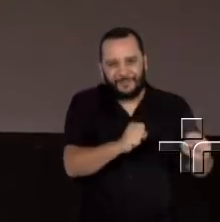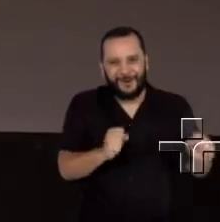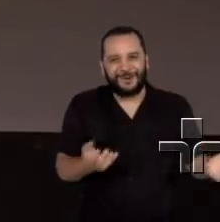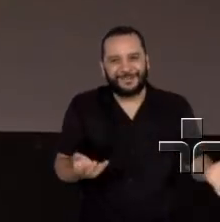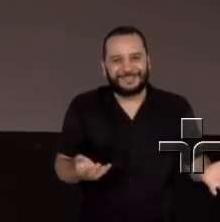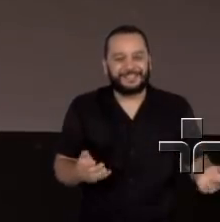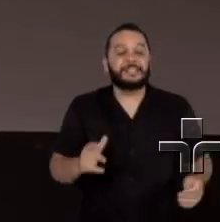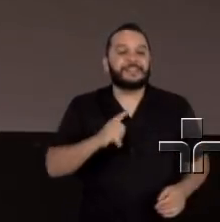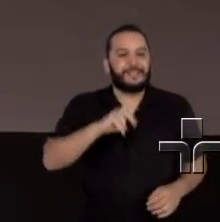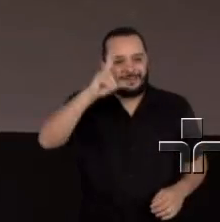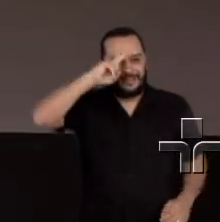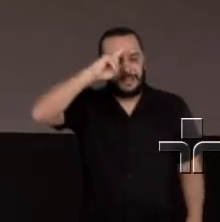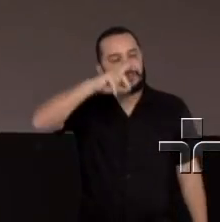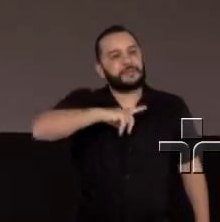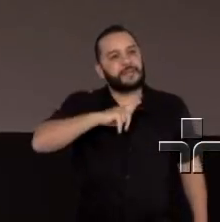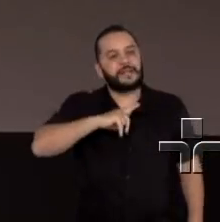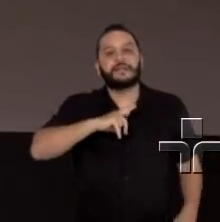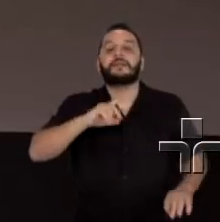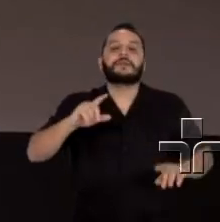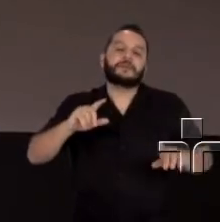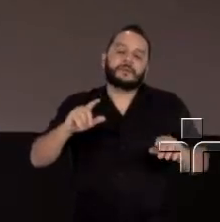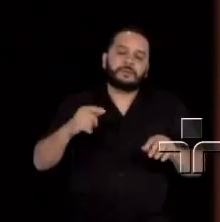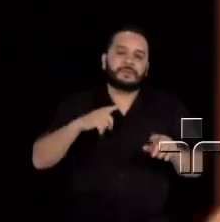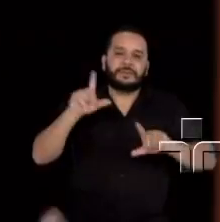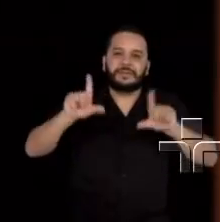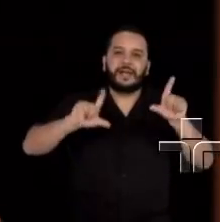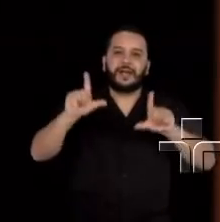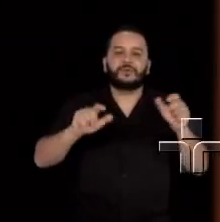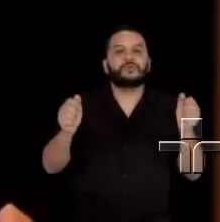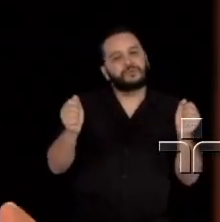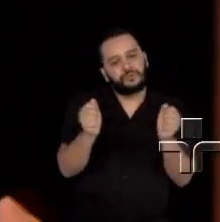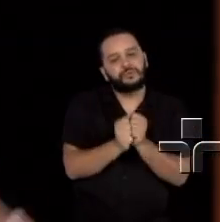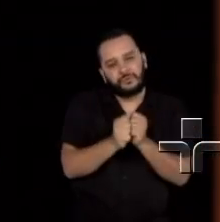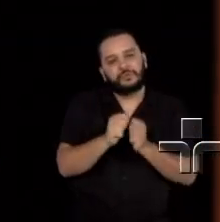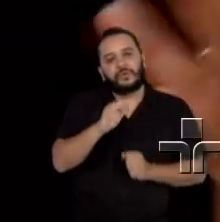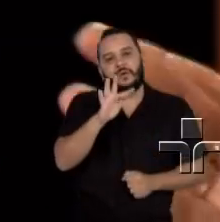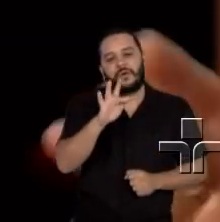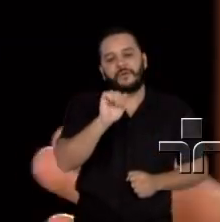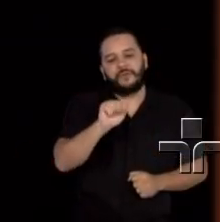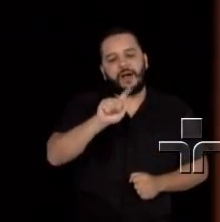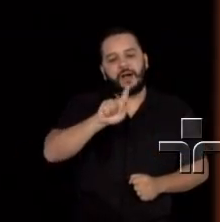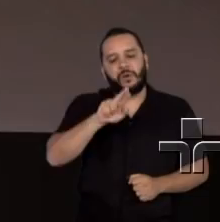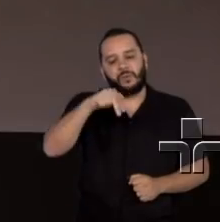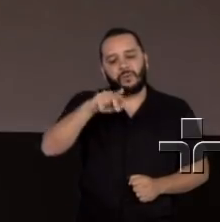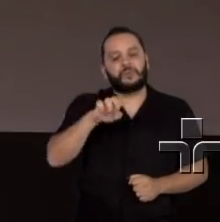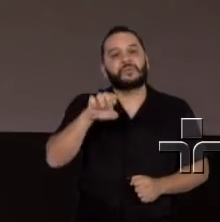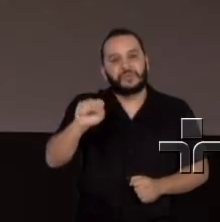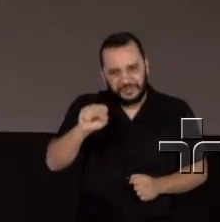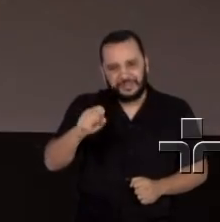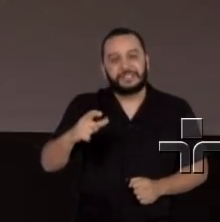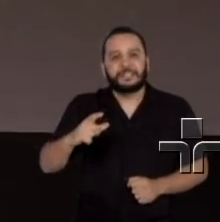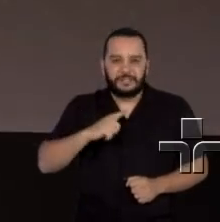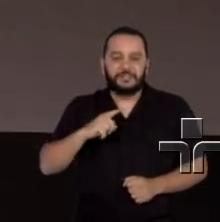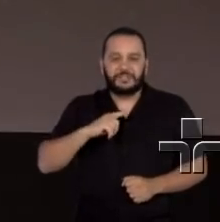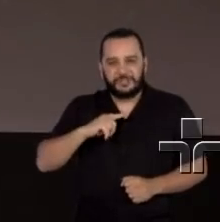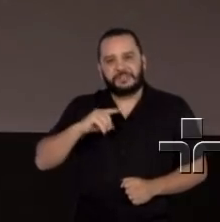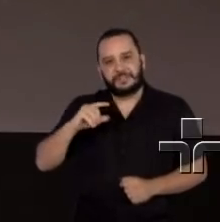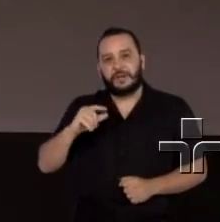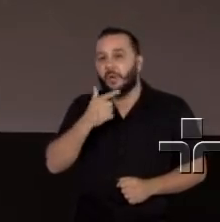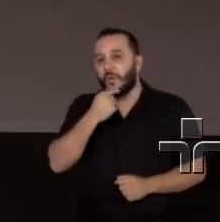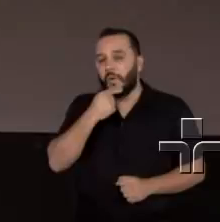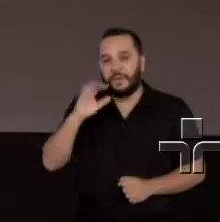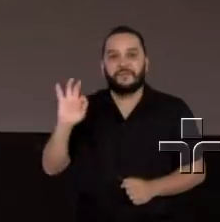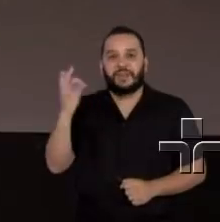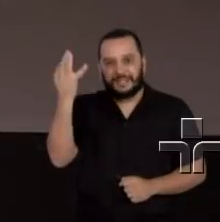um francês, País dos Elefantes, chamava. E era um diretor francês, falava em francês, e era